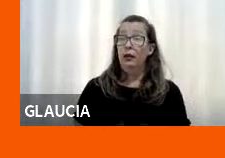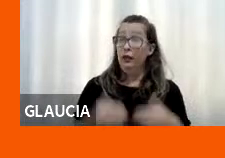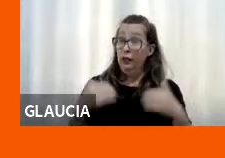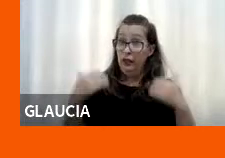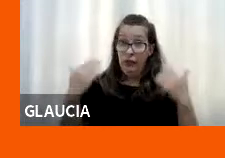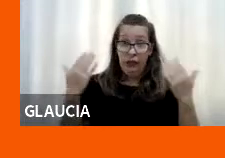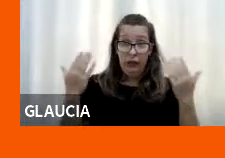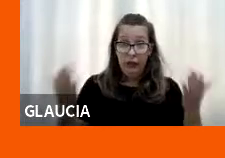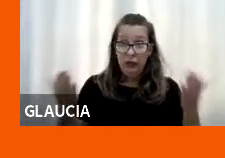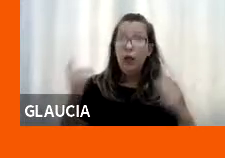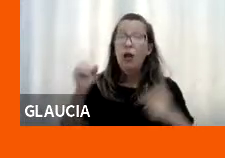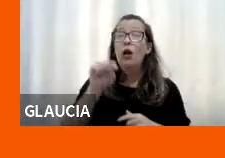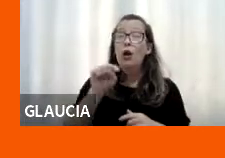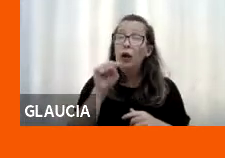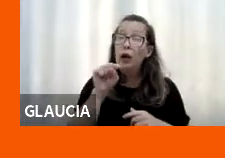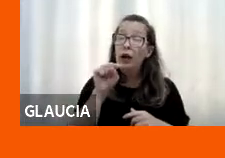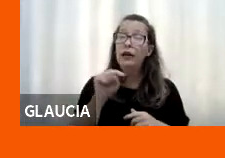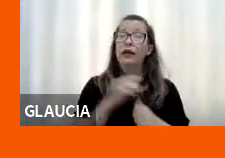Então, esse